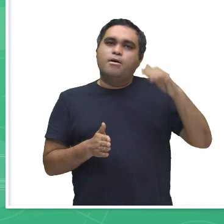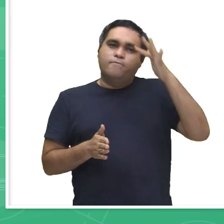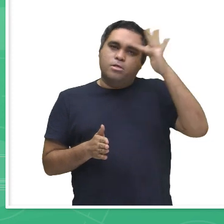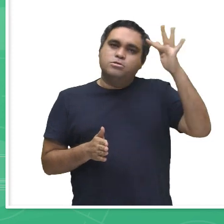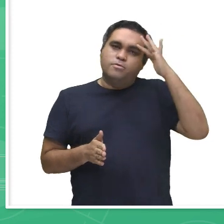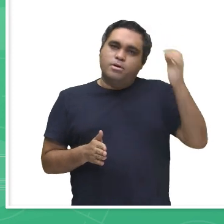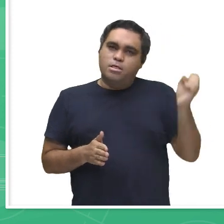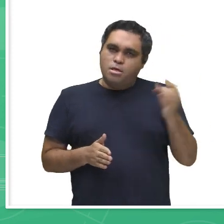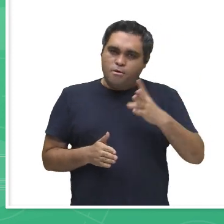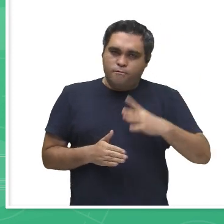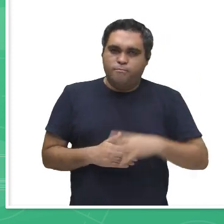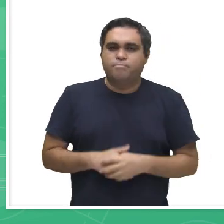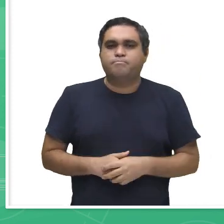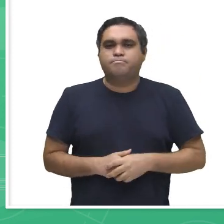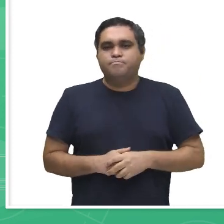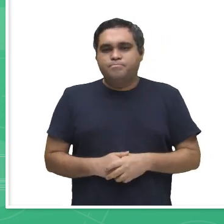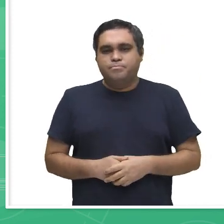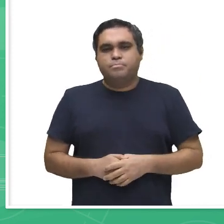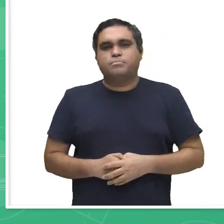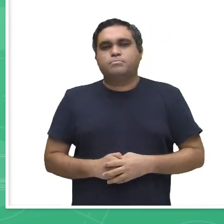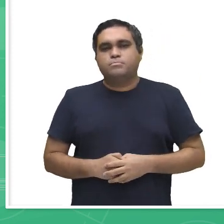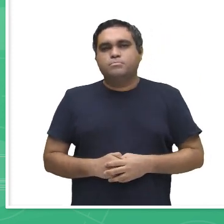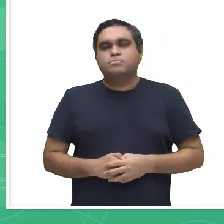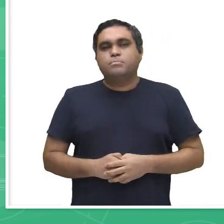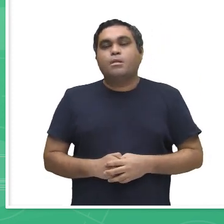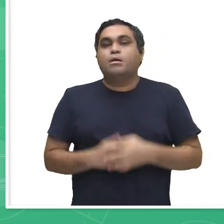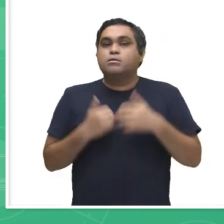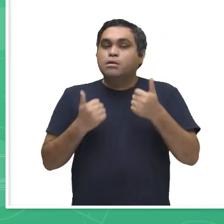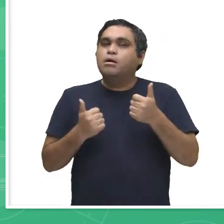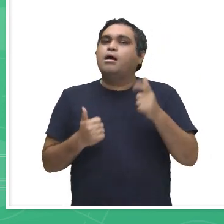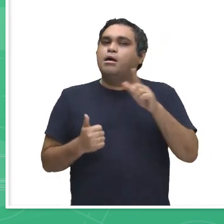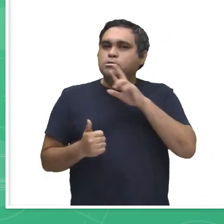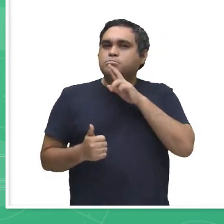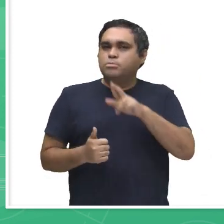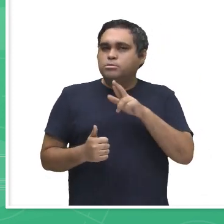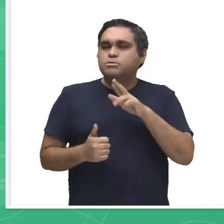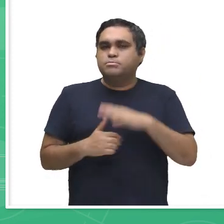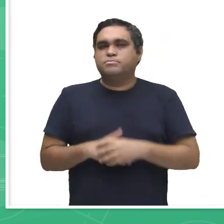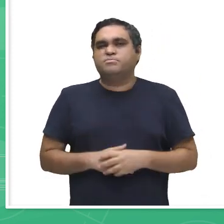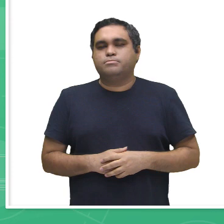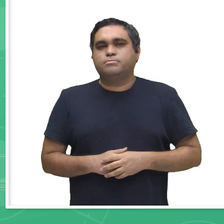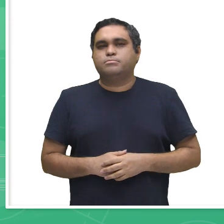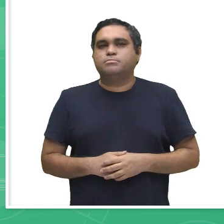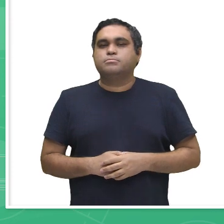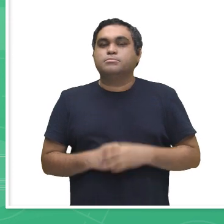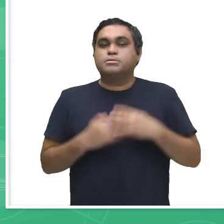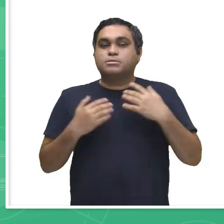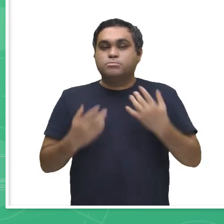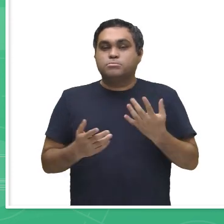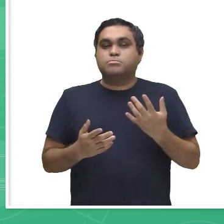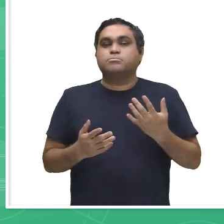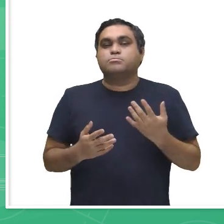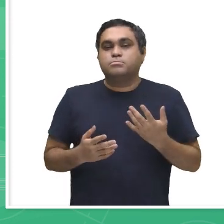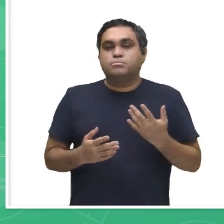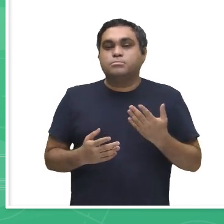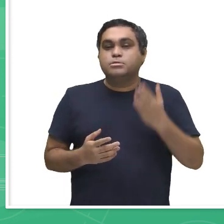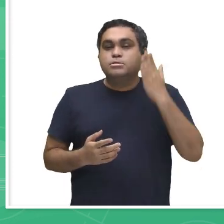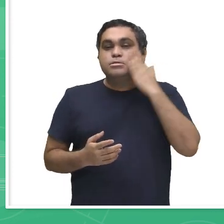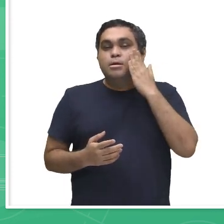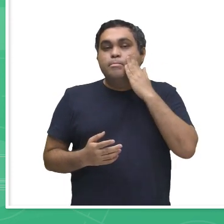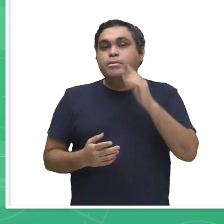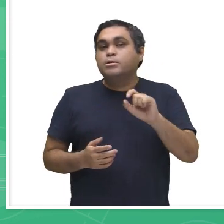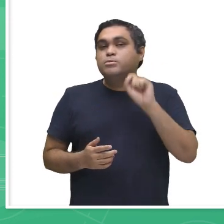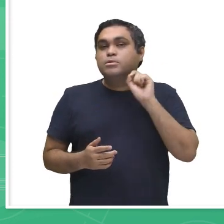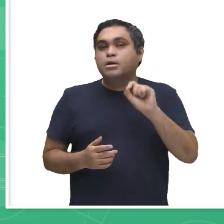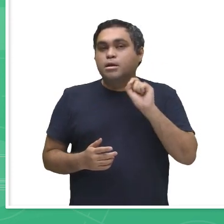tem sempre uns que vai mais, menos, mas não importa, tá? Essa é a resposta. Por quê? Tendo em vista o surgimento